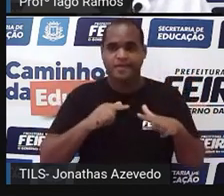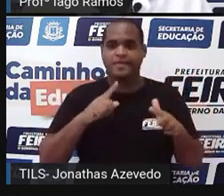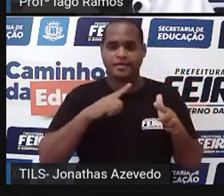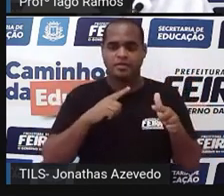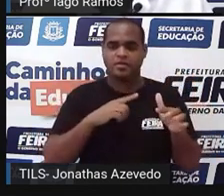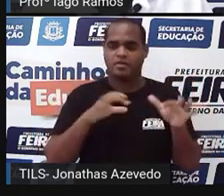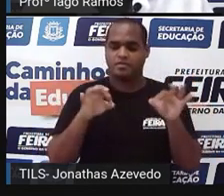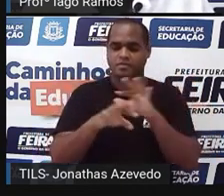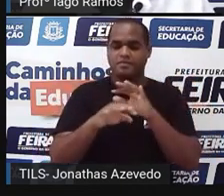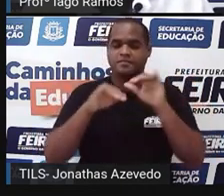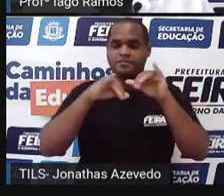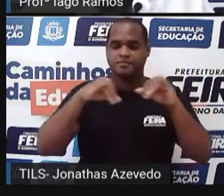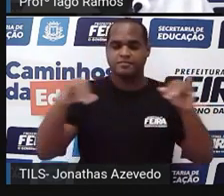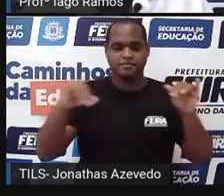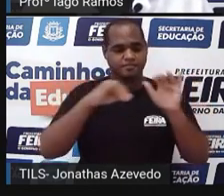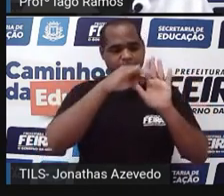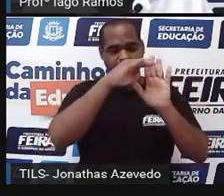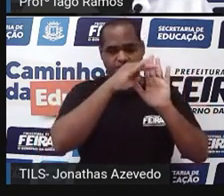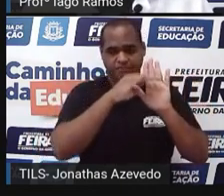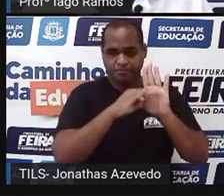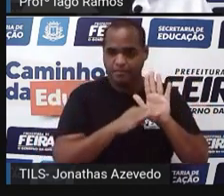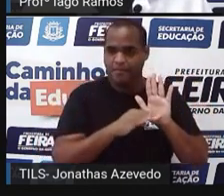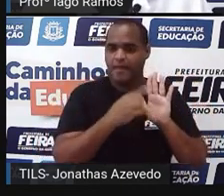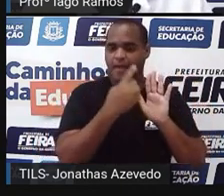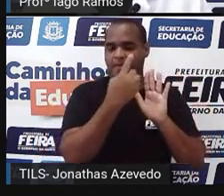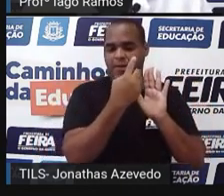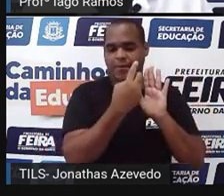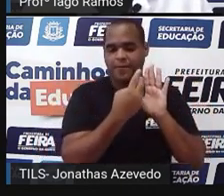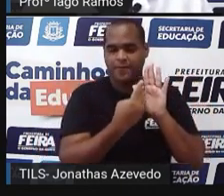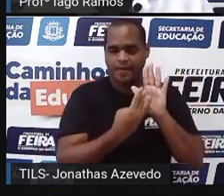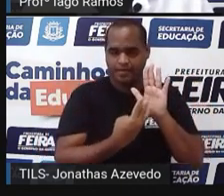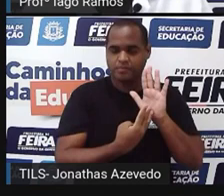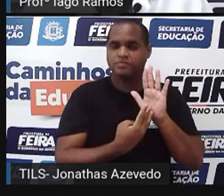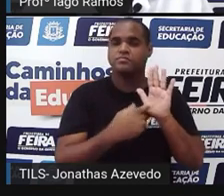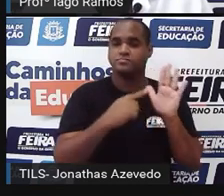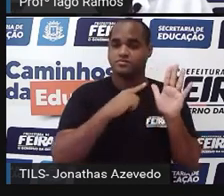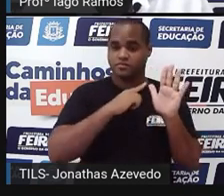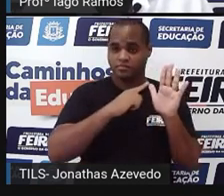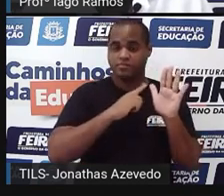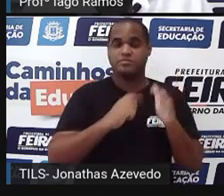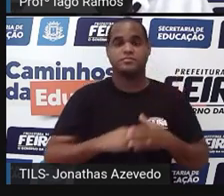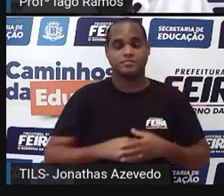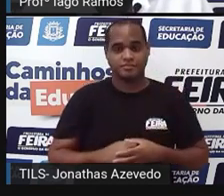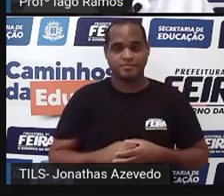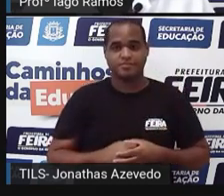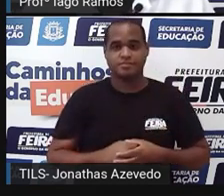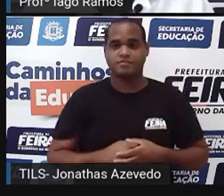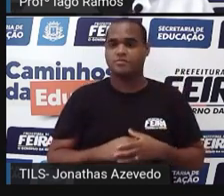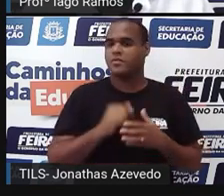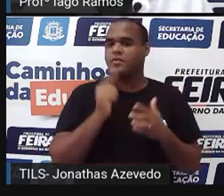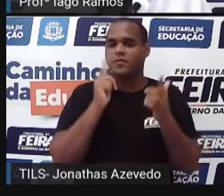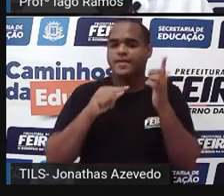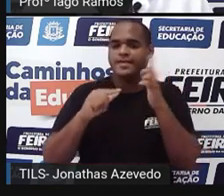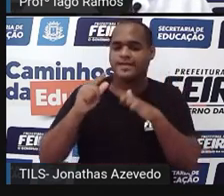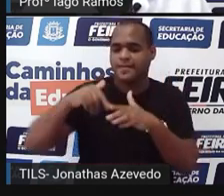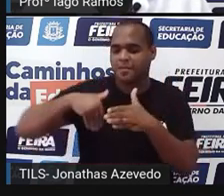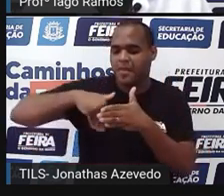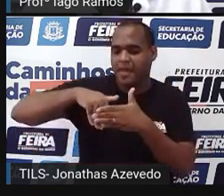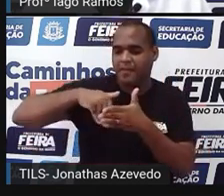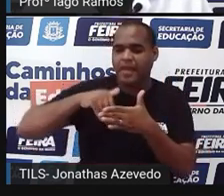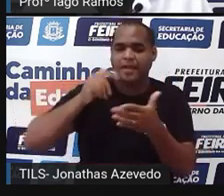divulga se uma tabela onde tem a classificação dos times né tem ali o saldo de gols